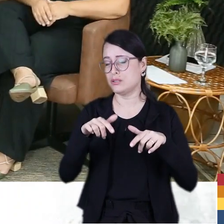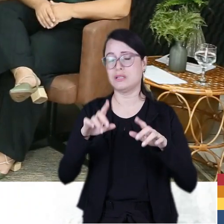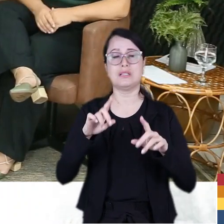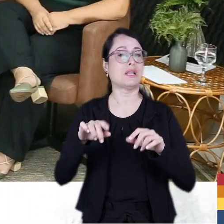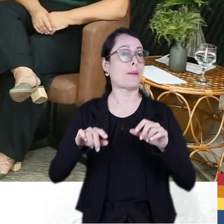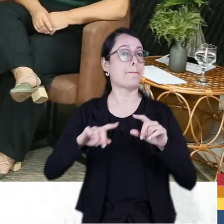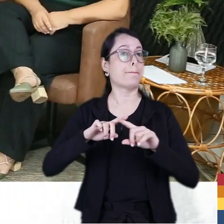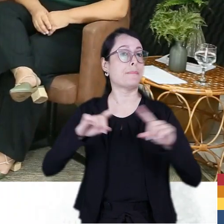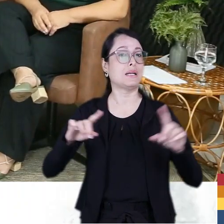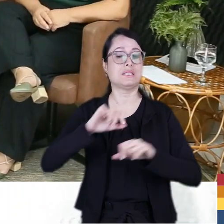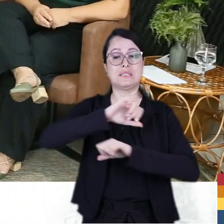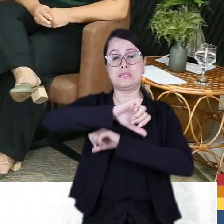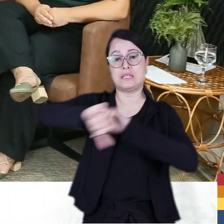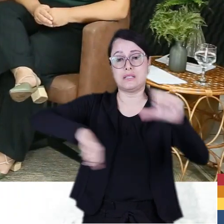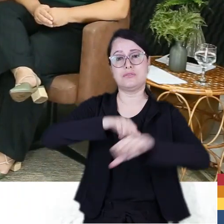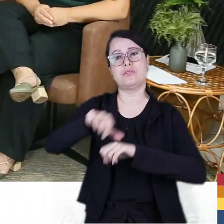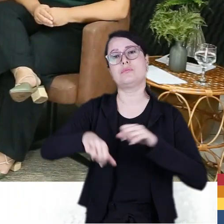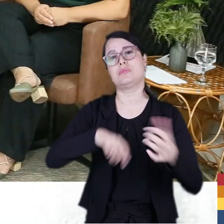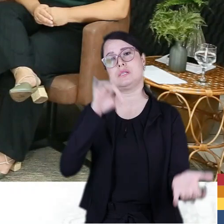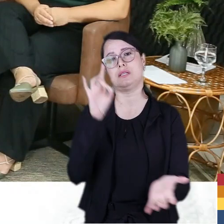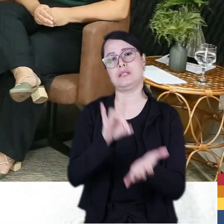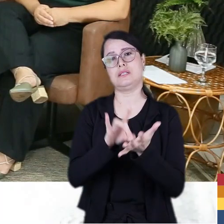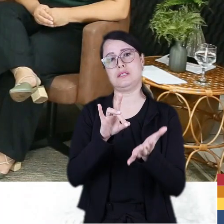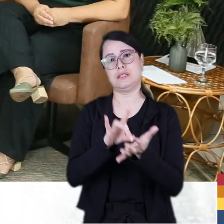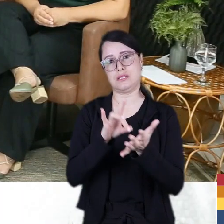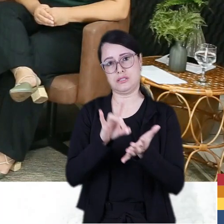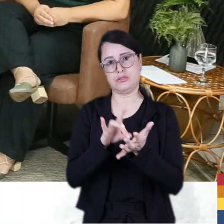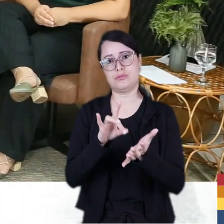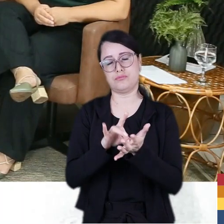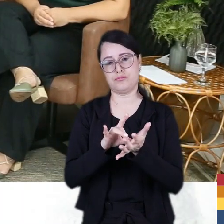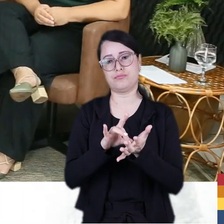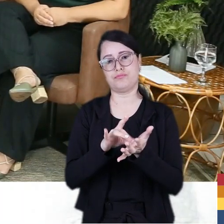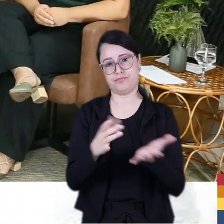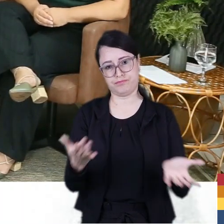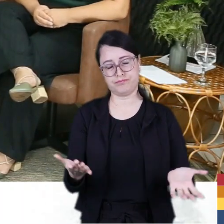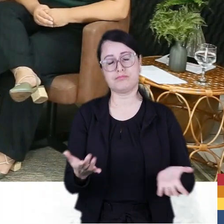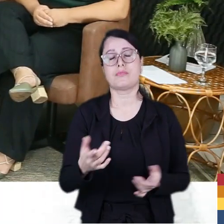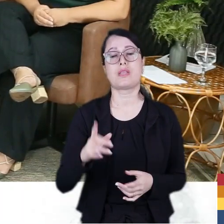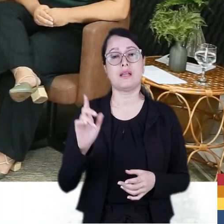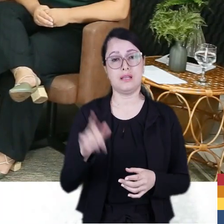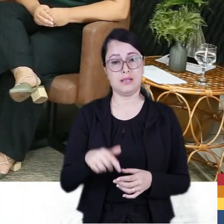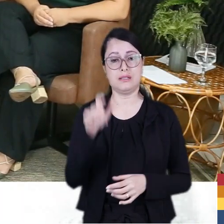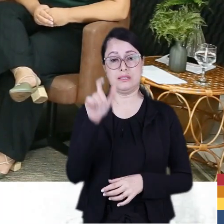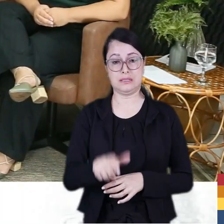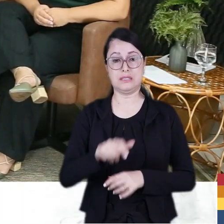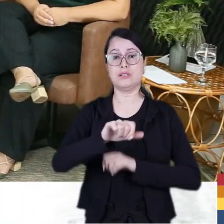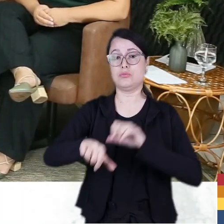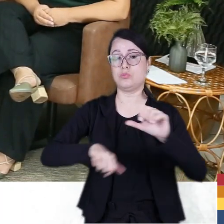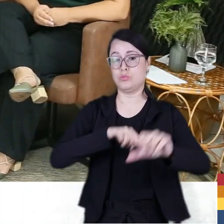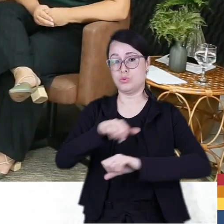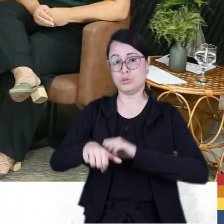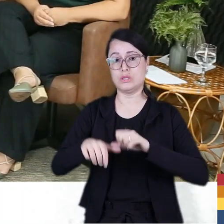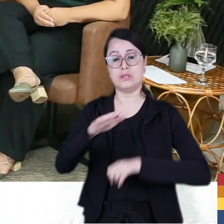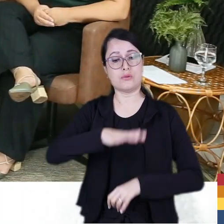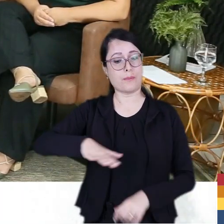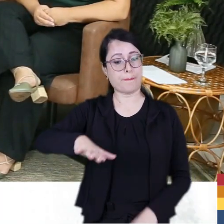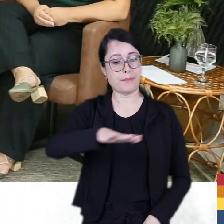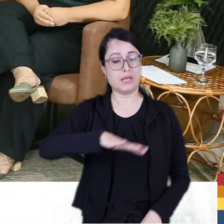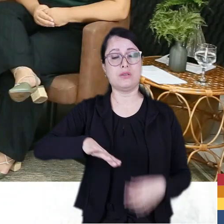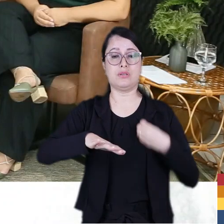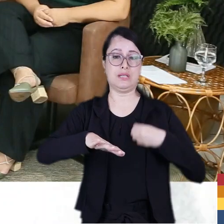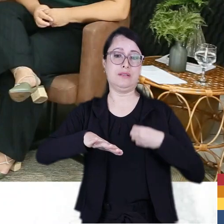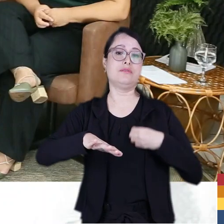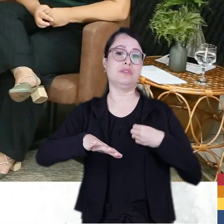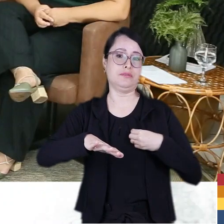e lembrando que esse trabalho ele está naquela dimensão ontológica não é simplesmente um mercado de trabalho mas essa característica de